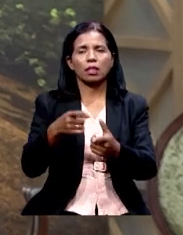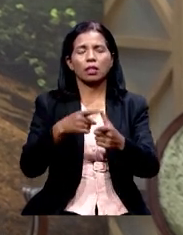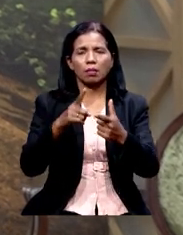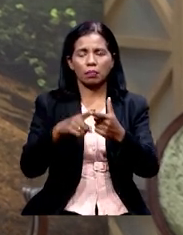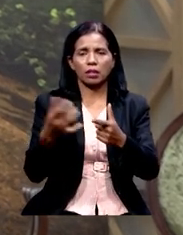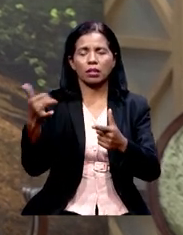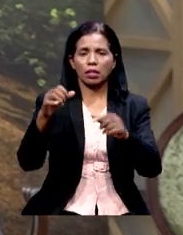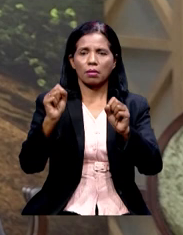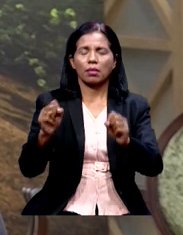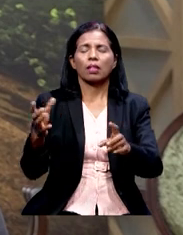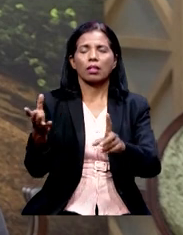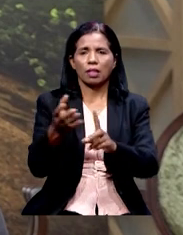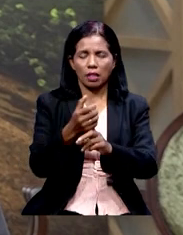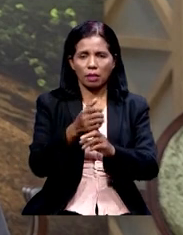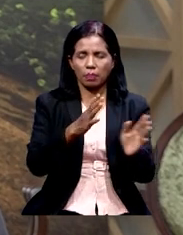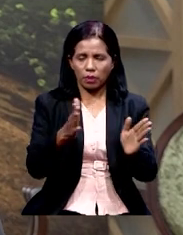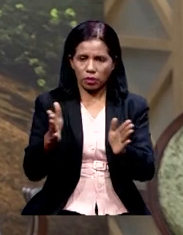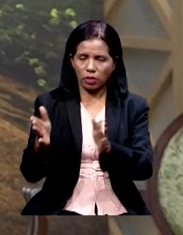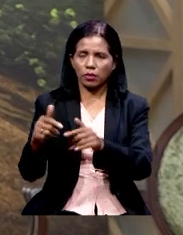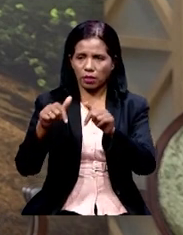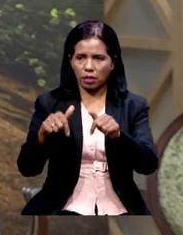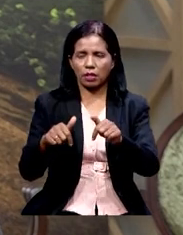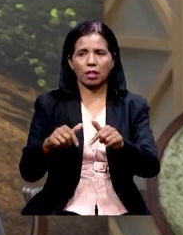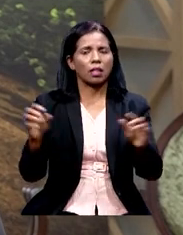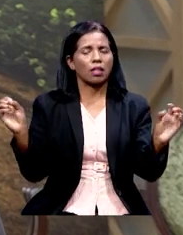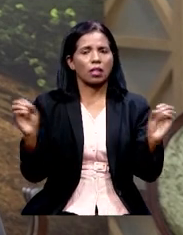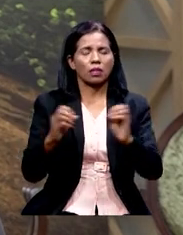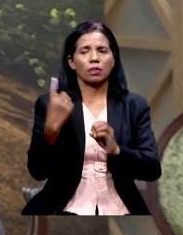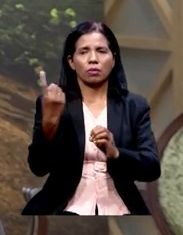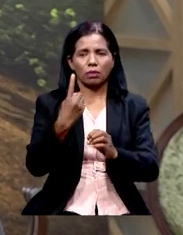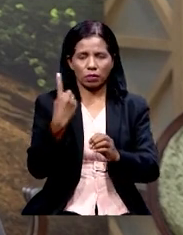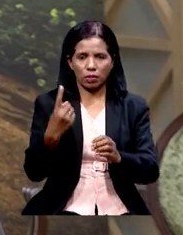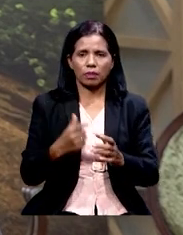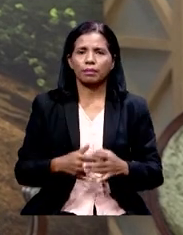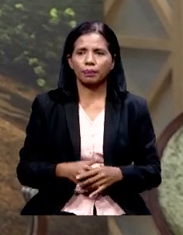cair processo, né? E os que.